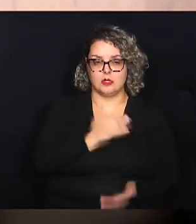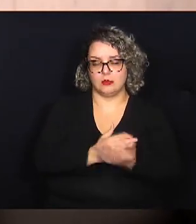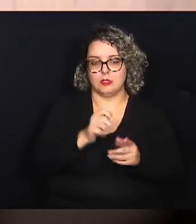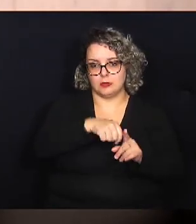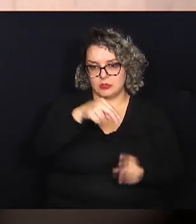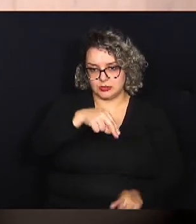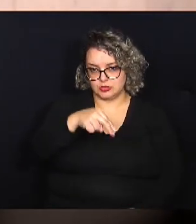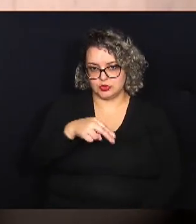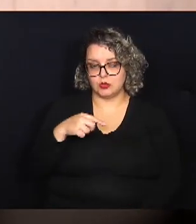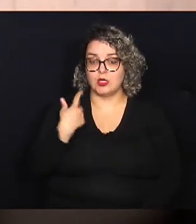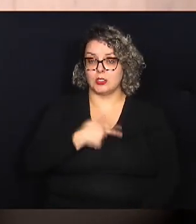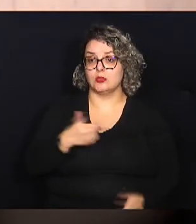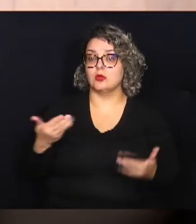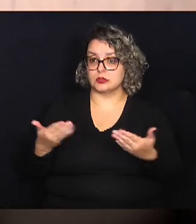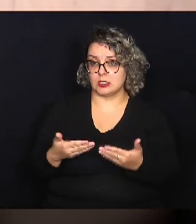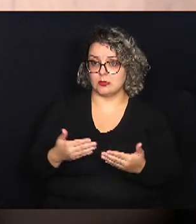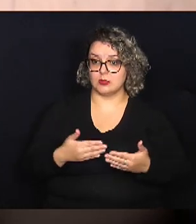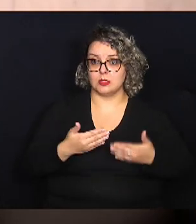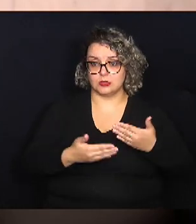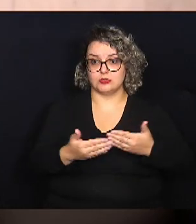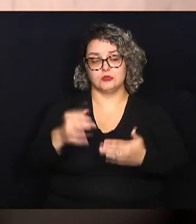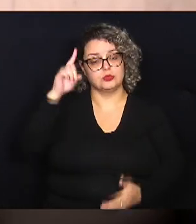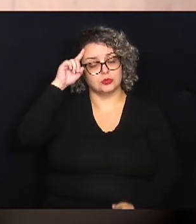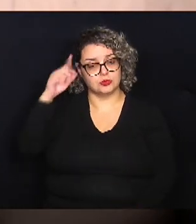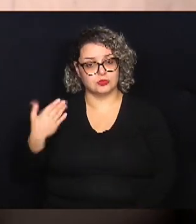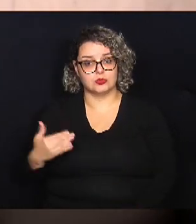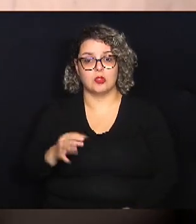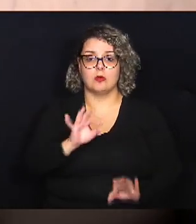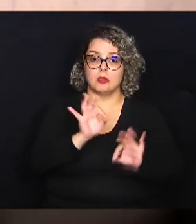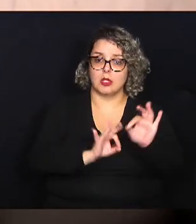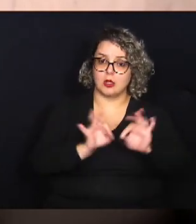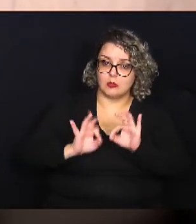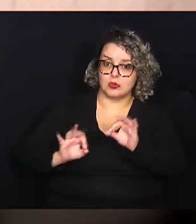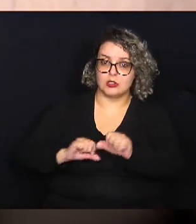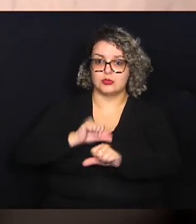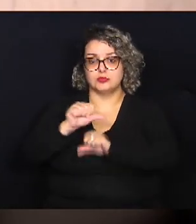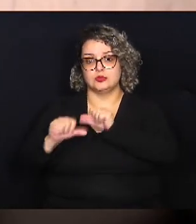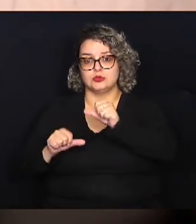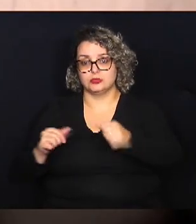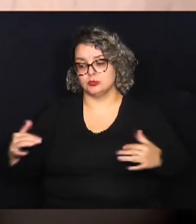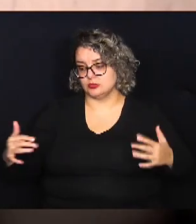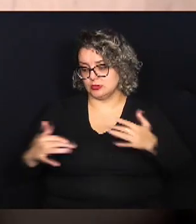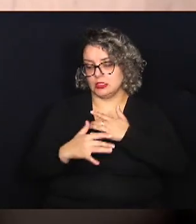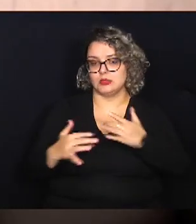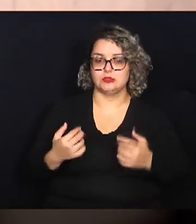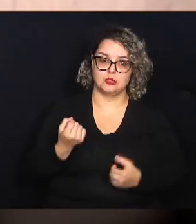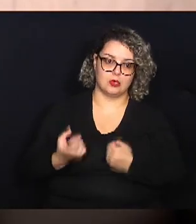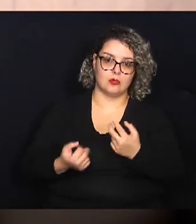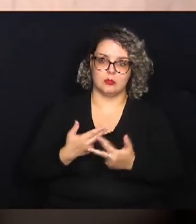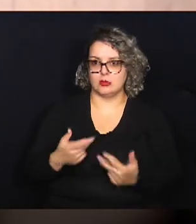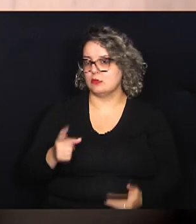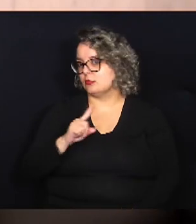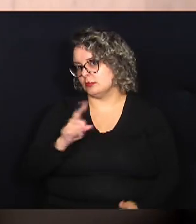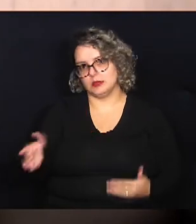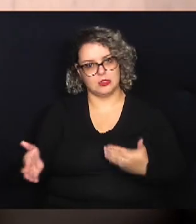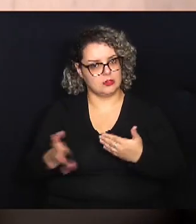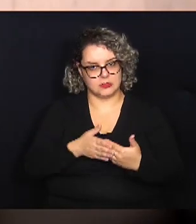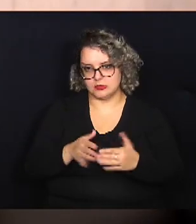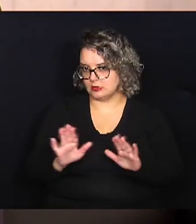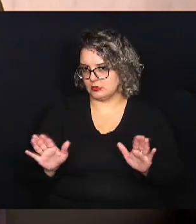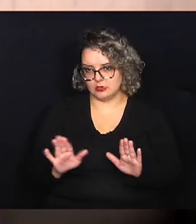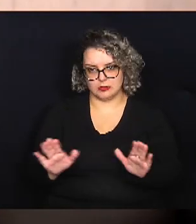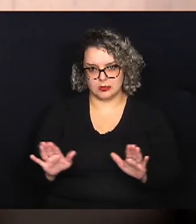E nós vamos agora, nos próximos dias, passar uma programação, né, de alteração de fluxo, de alguma coisa. Mas nós não vamos fechar a via, né? Assim